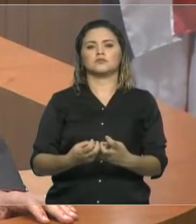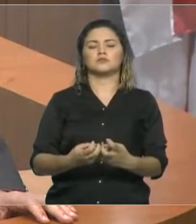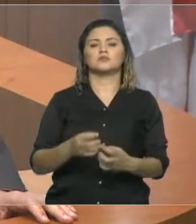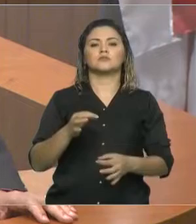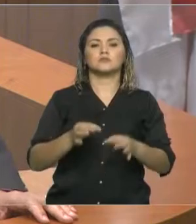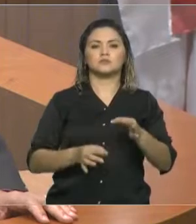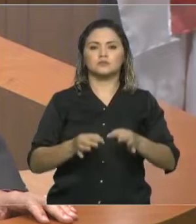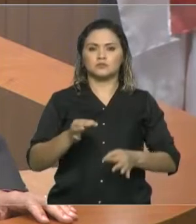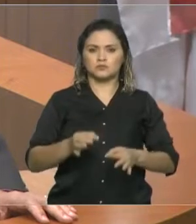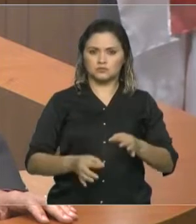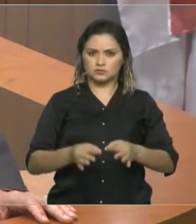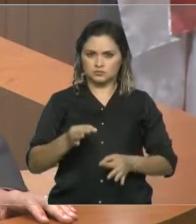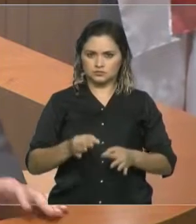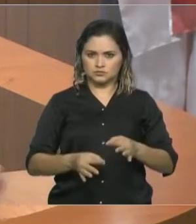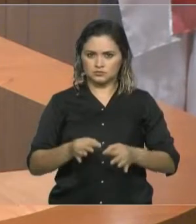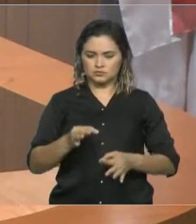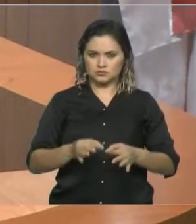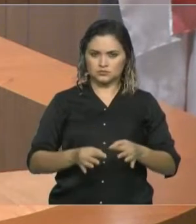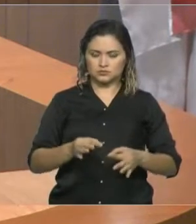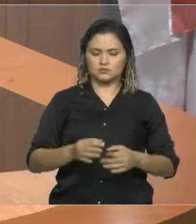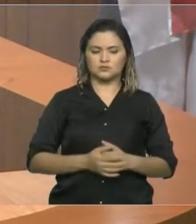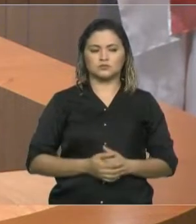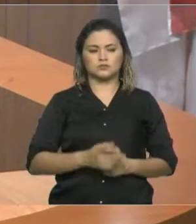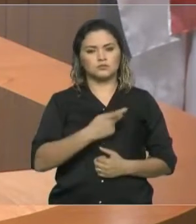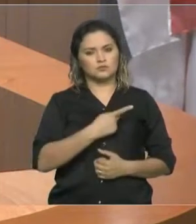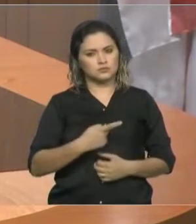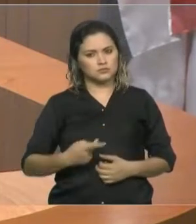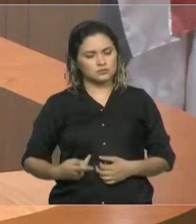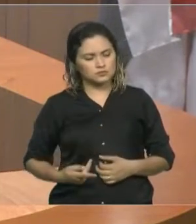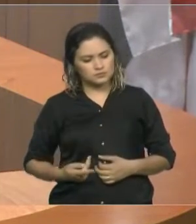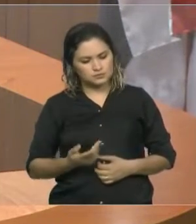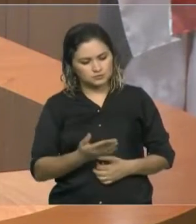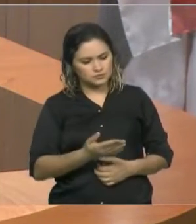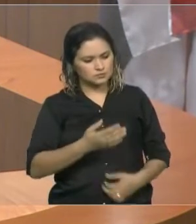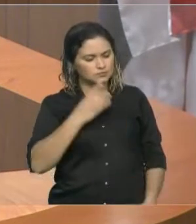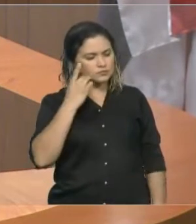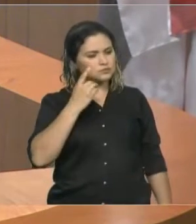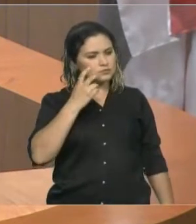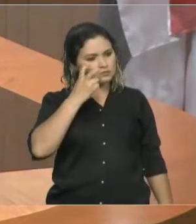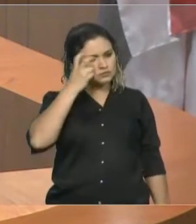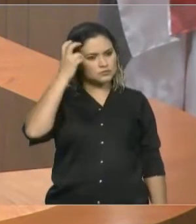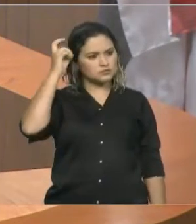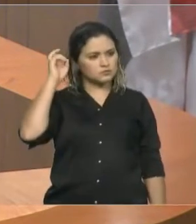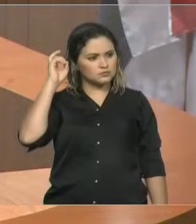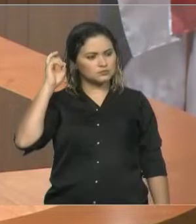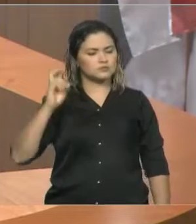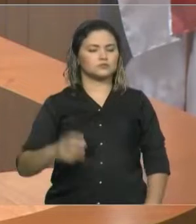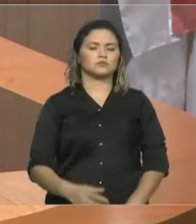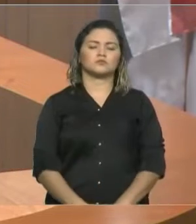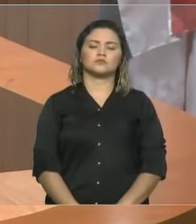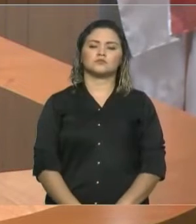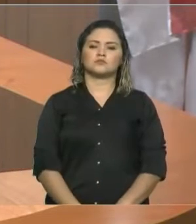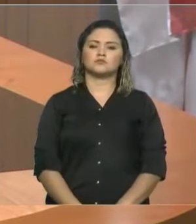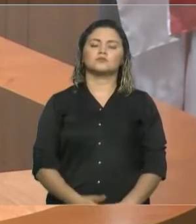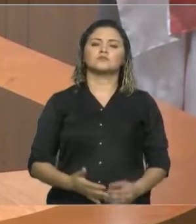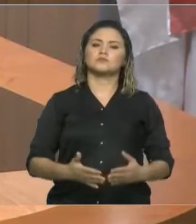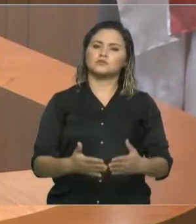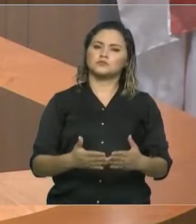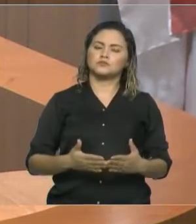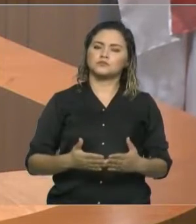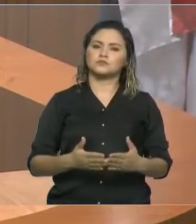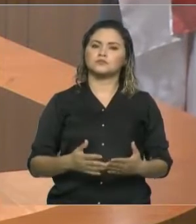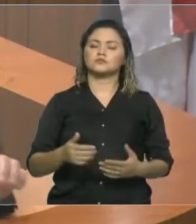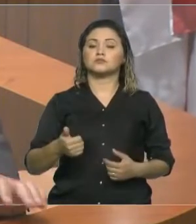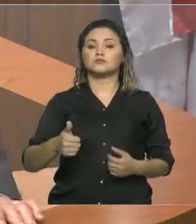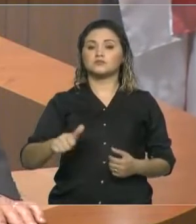CCJ, que é presidida pelo nobre deputado Neto Evangelista, para apreciar